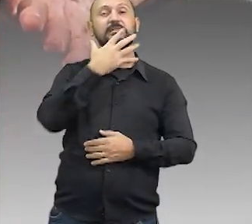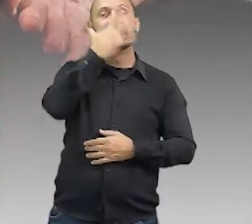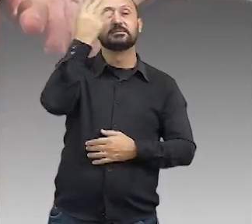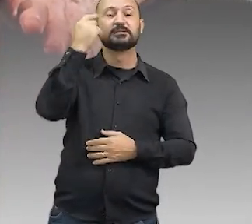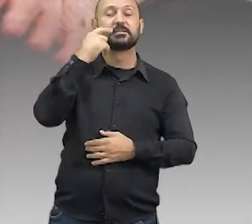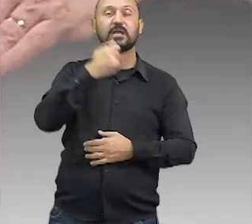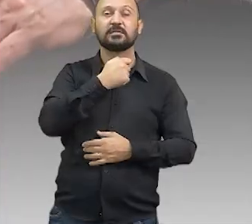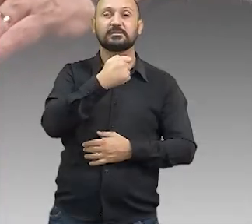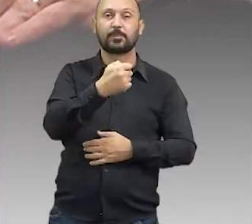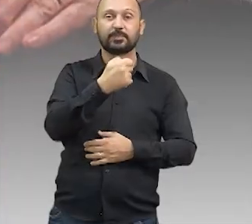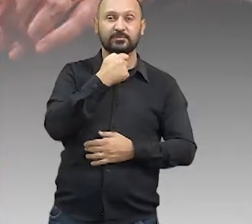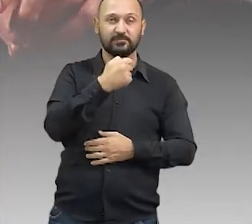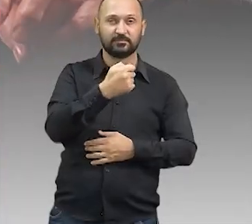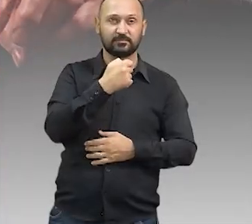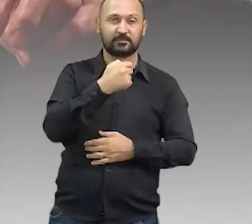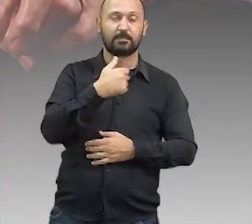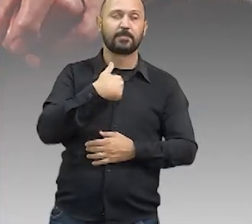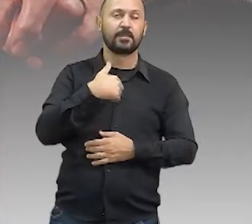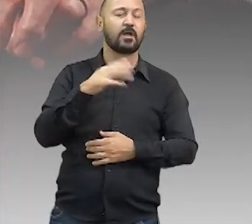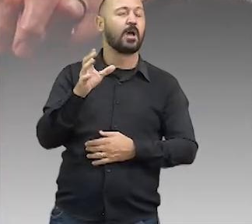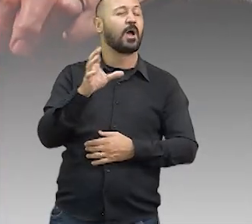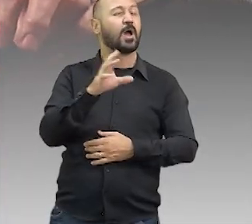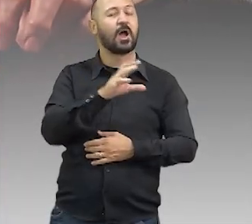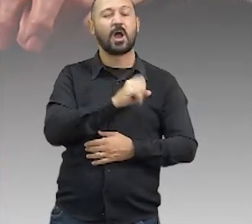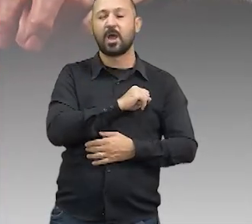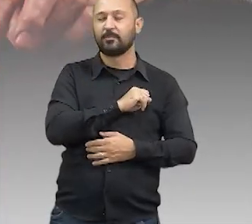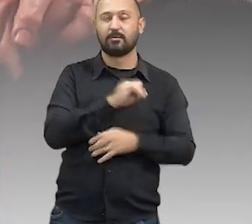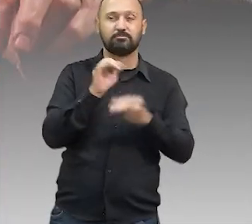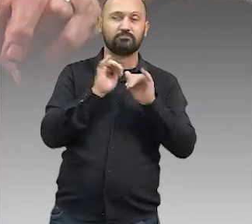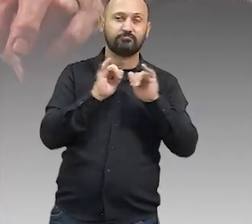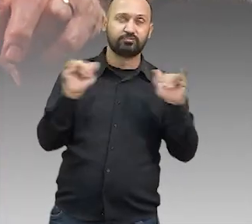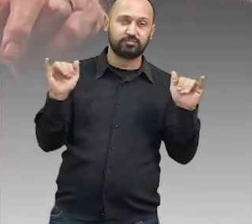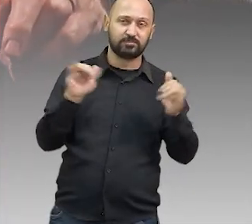reportagem. Eu sou apaixonado por reportagem.